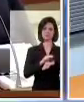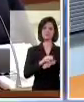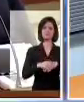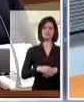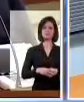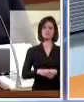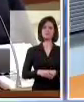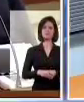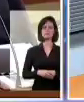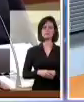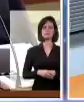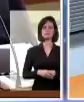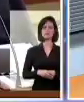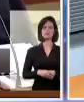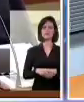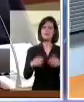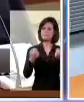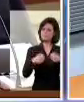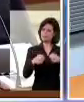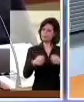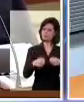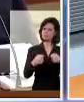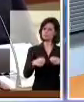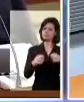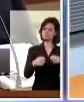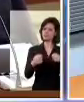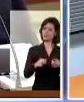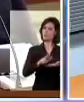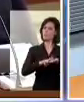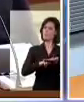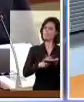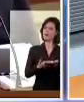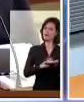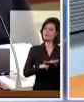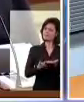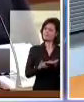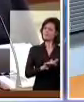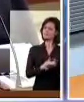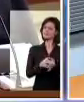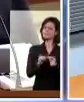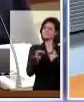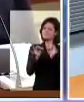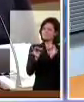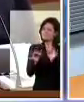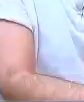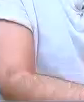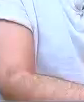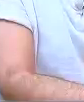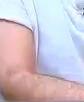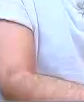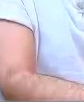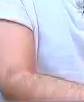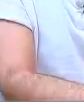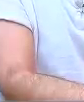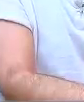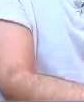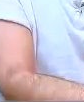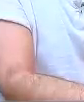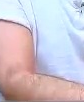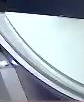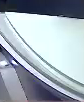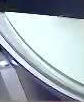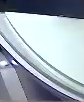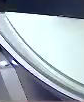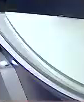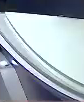favor do princípio, mas voto contra o habeas corpus. É um pouco incompreensível, né? Mas enfim. Reinaldo,